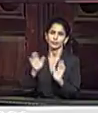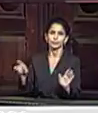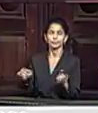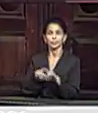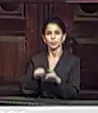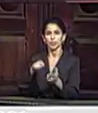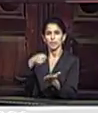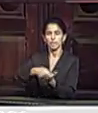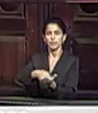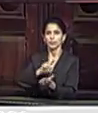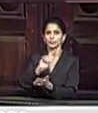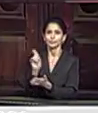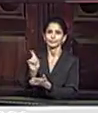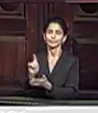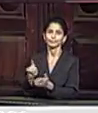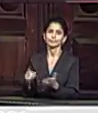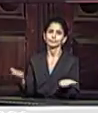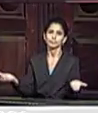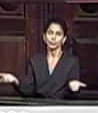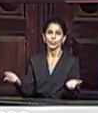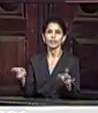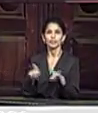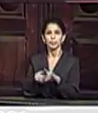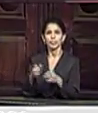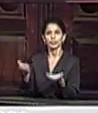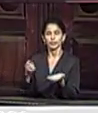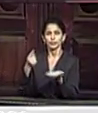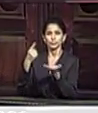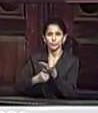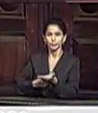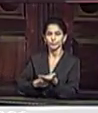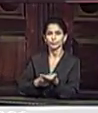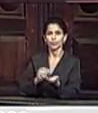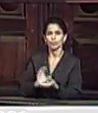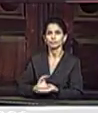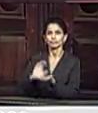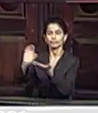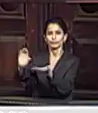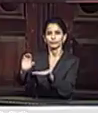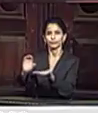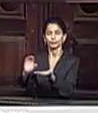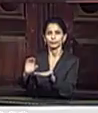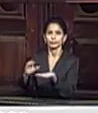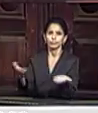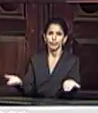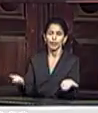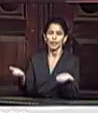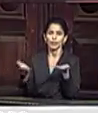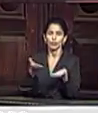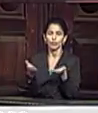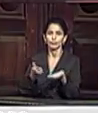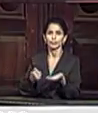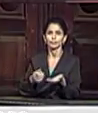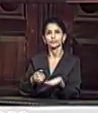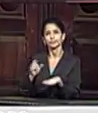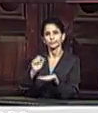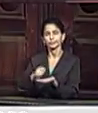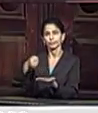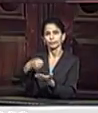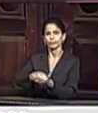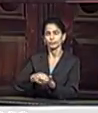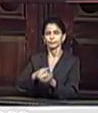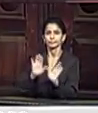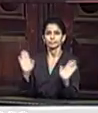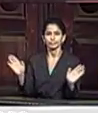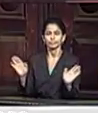pagar, e ela se compromete a investir. Ora, se ela foi multada porque não investiu, por que agora não vai pagar o dinheiro? Então, fiz